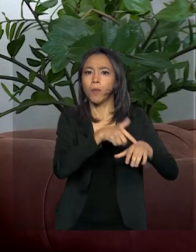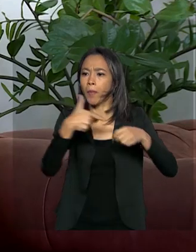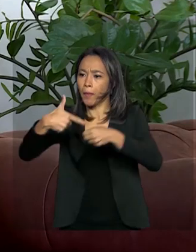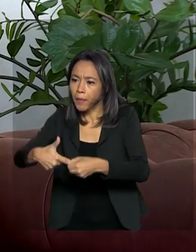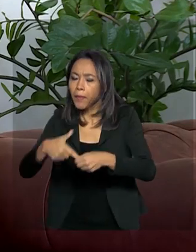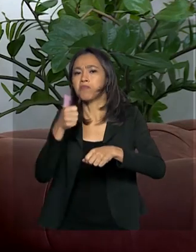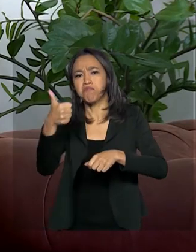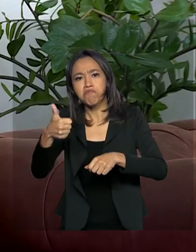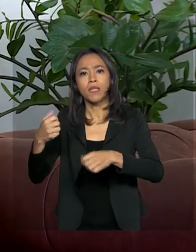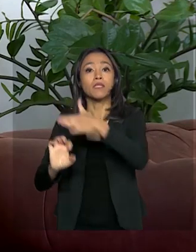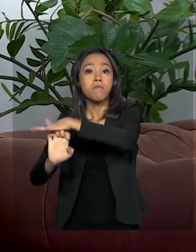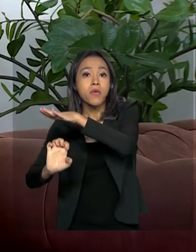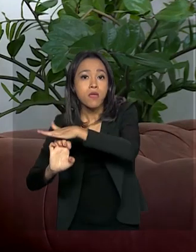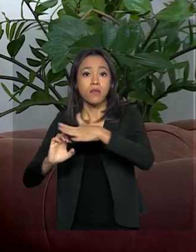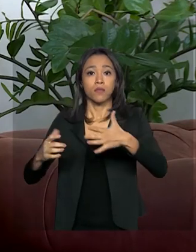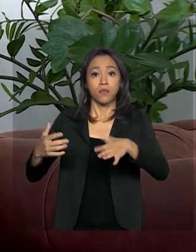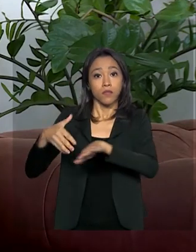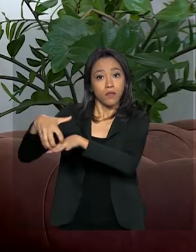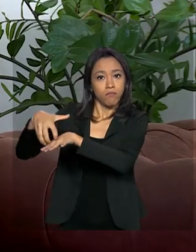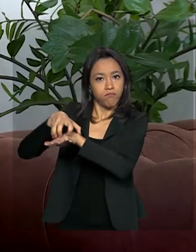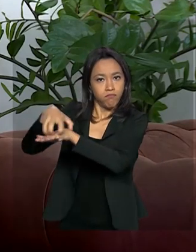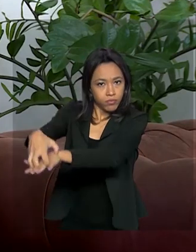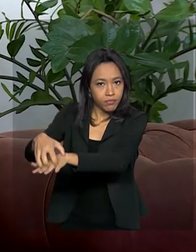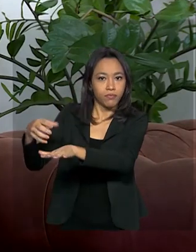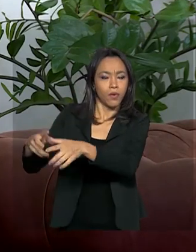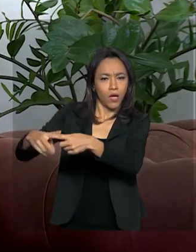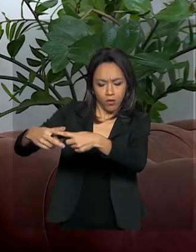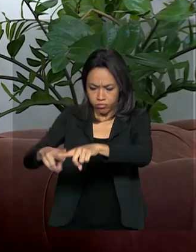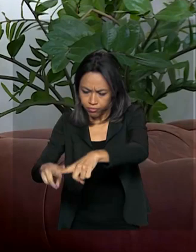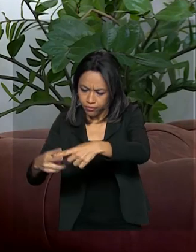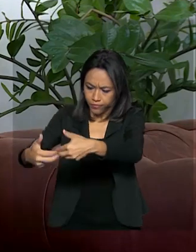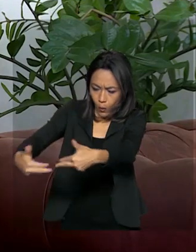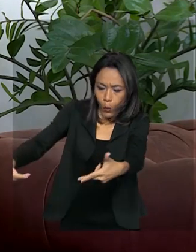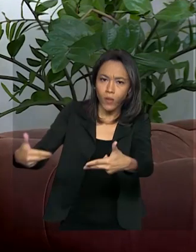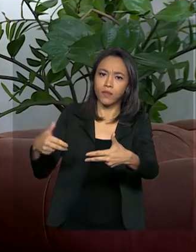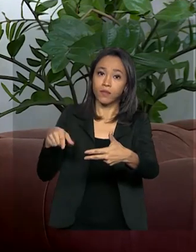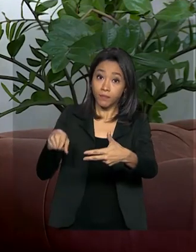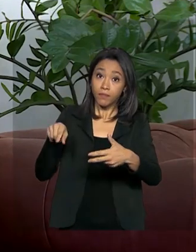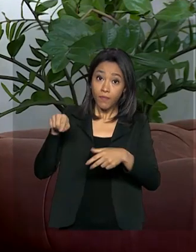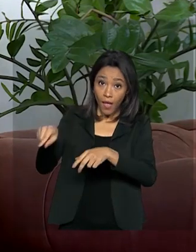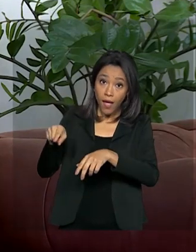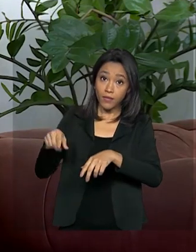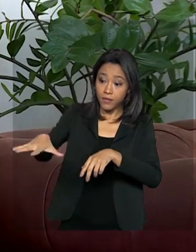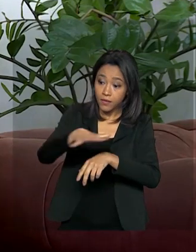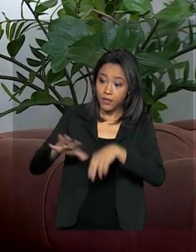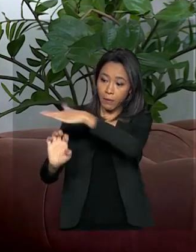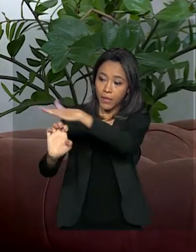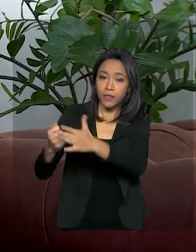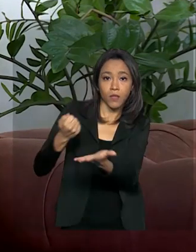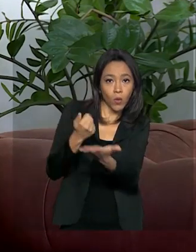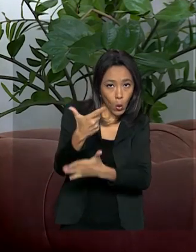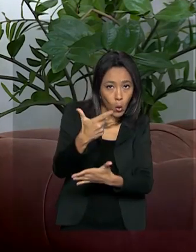nos pátios das empresas que é que compram esses produtos e opção